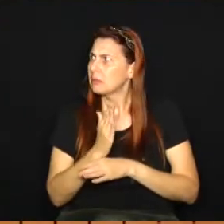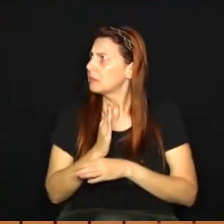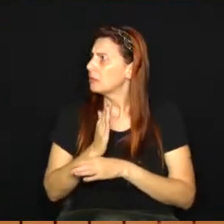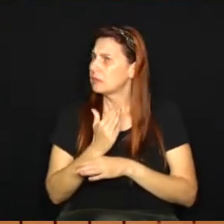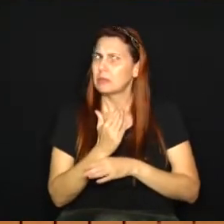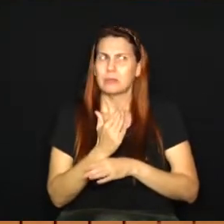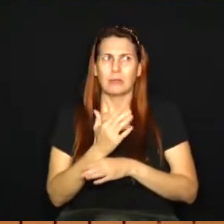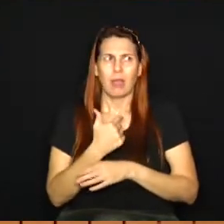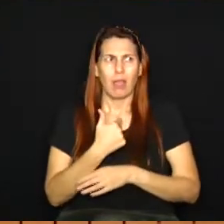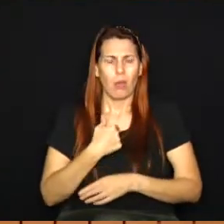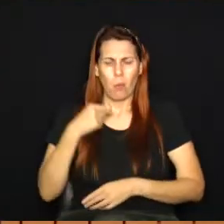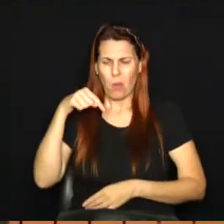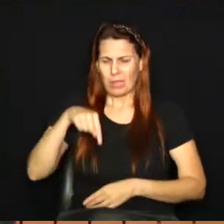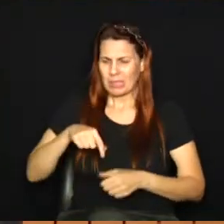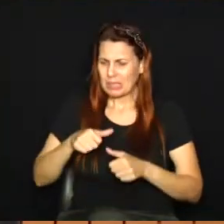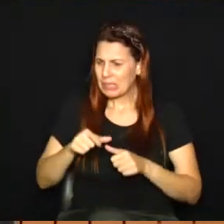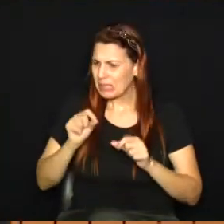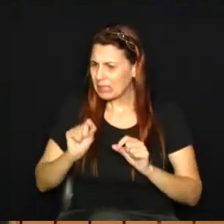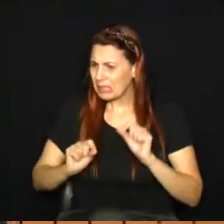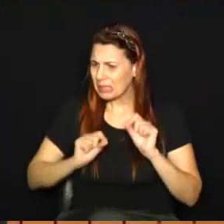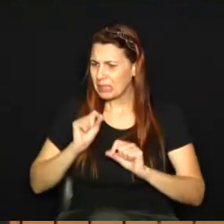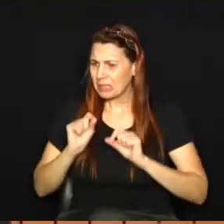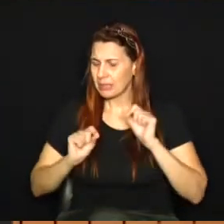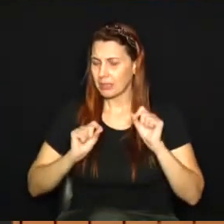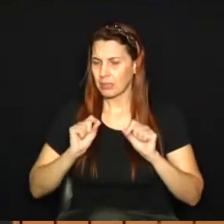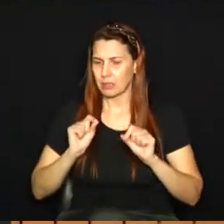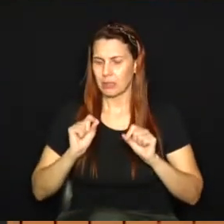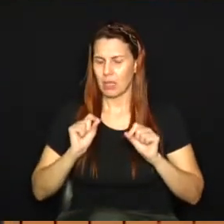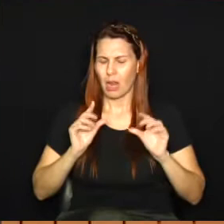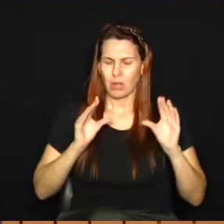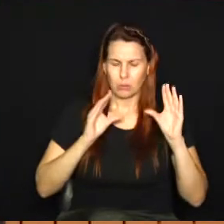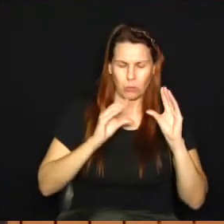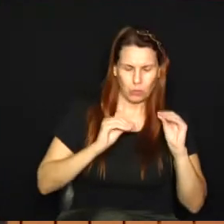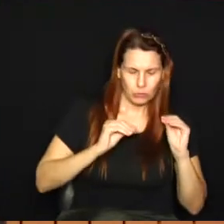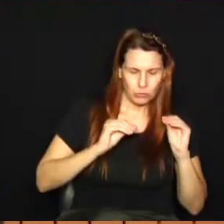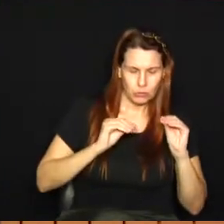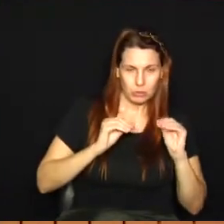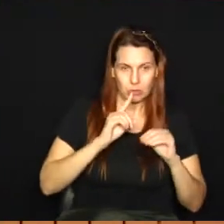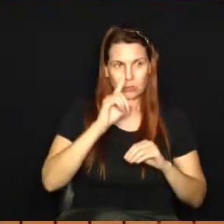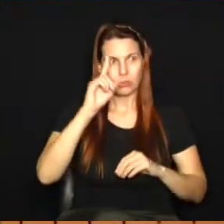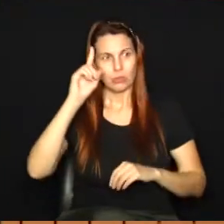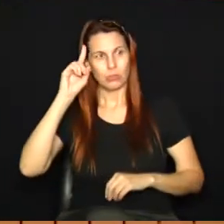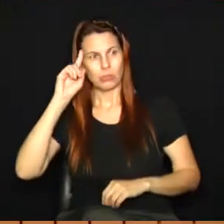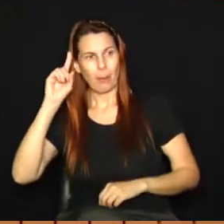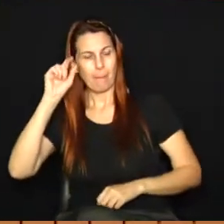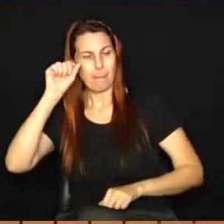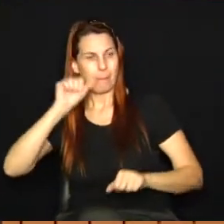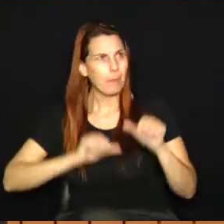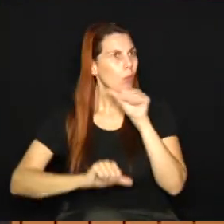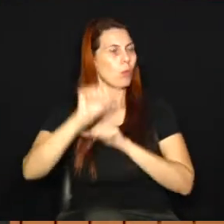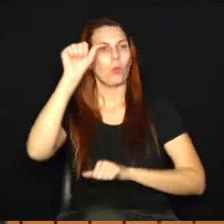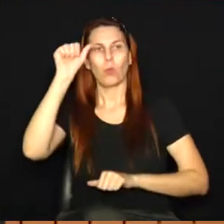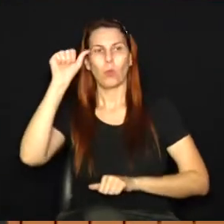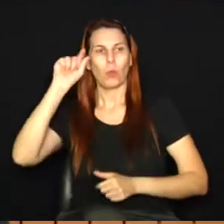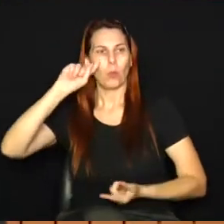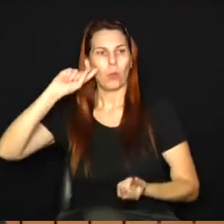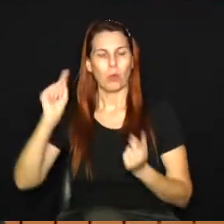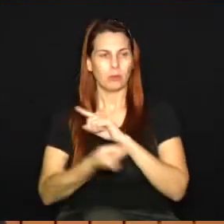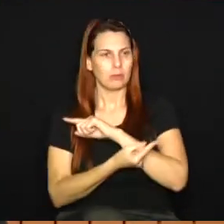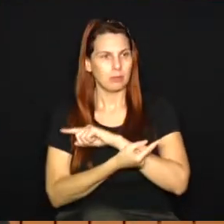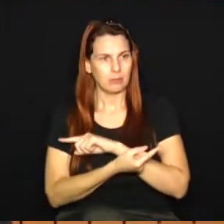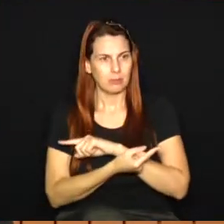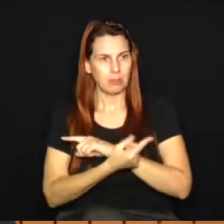aqui? Da noite para o dia, uma mudança 180 graus, uma guinada muito grande na minha